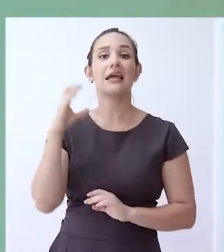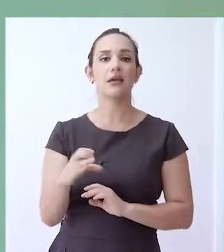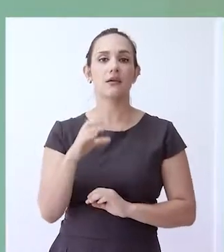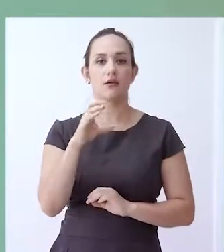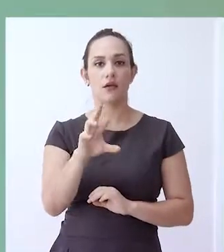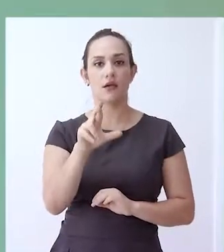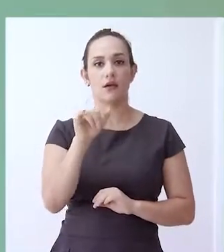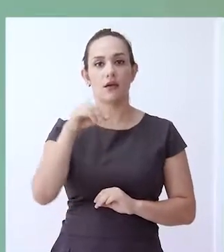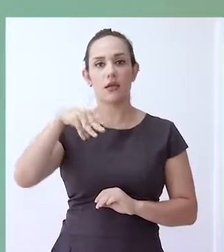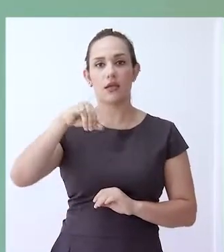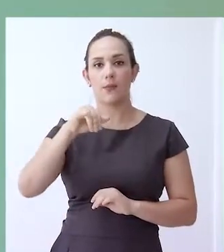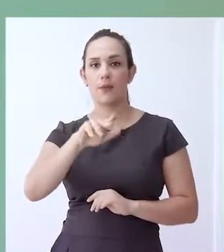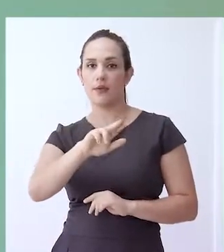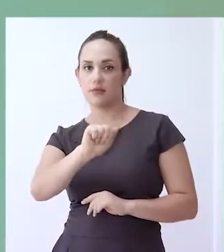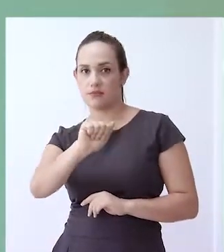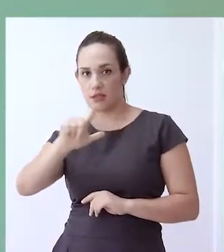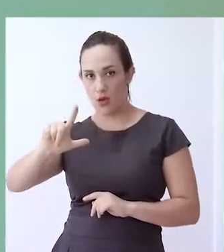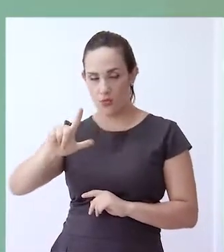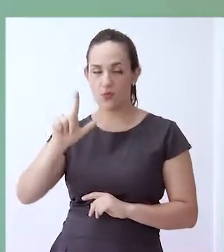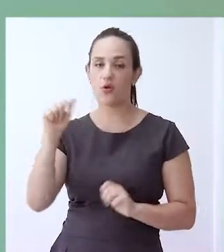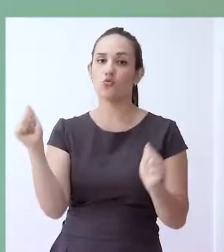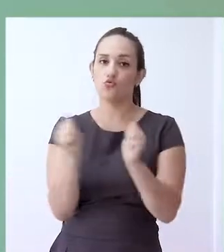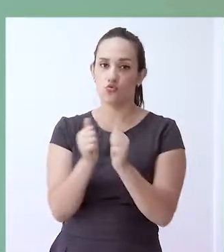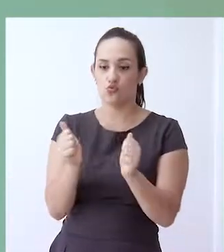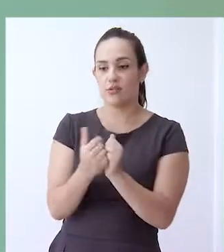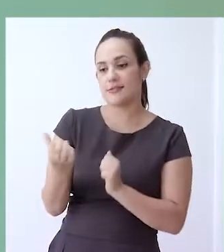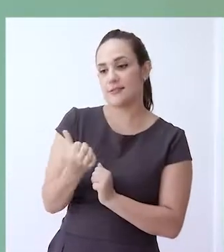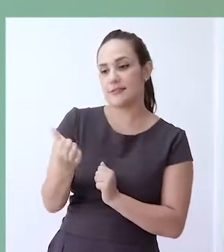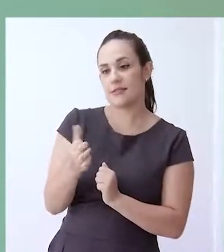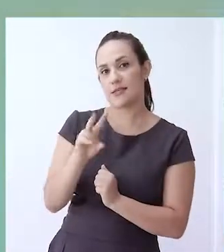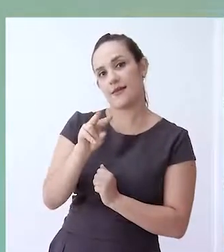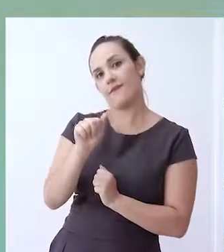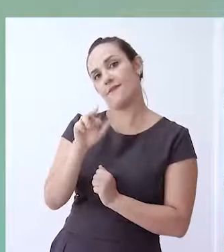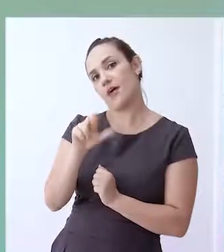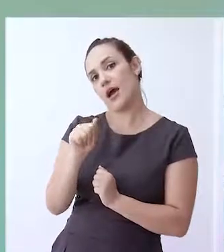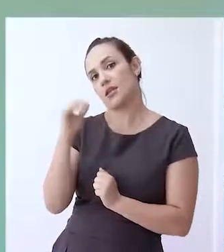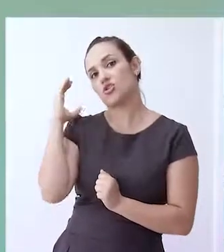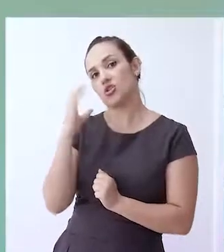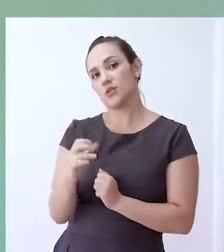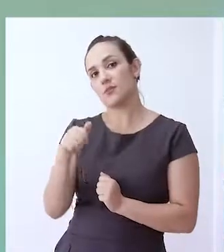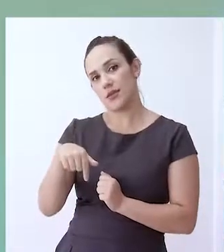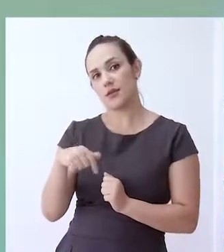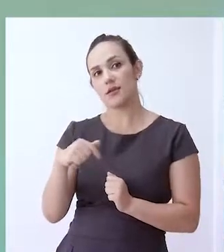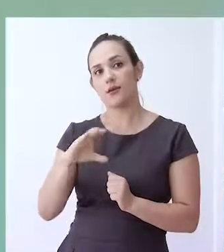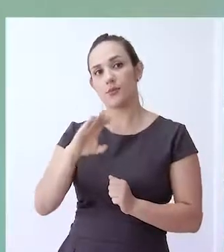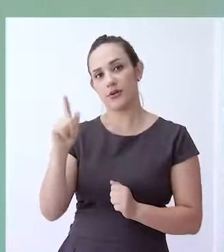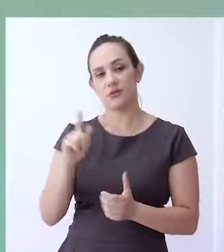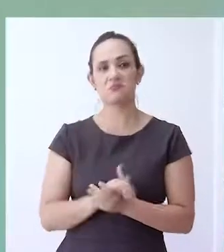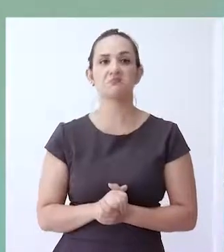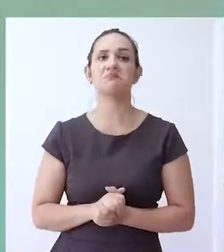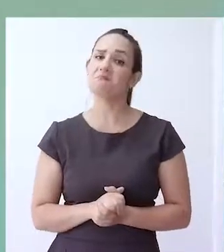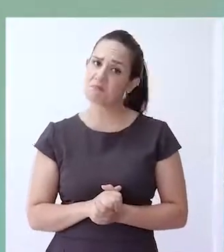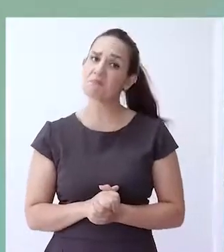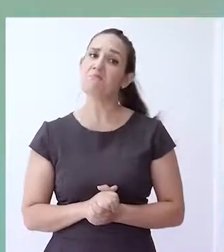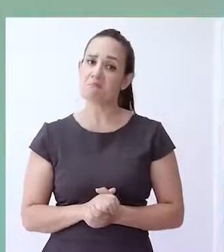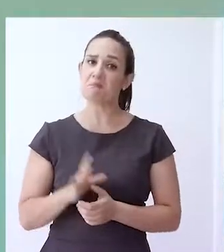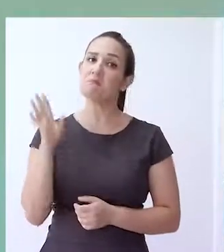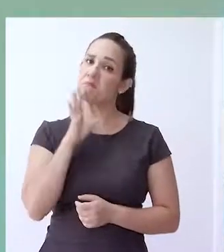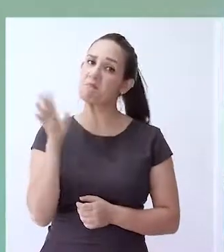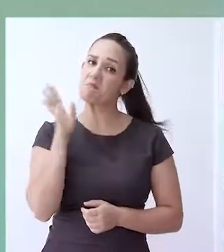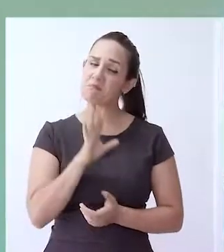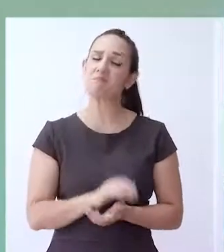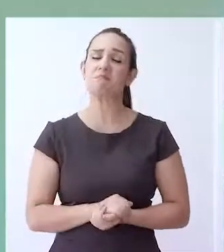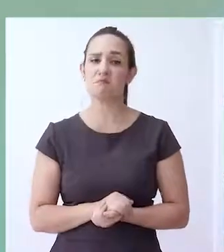que atua especificamente junto à 6ª Vara Criminal de Campo Grande. Maravilha, doutor. Olha aí, conhecendo um pouco,